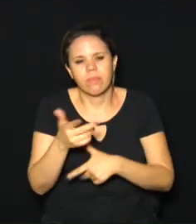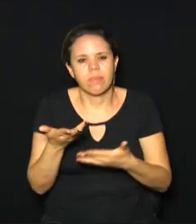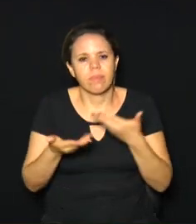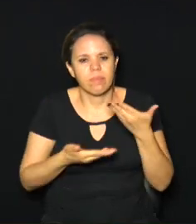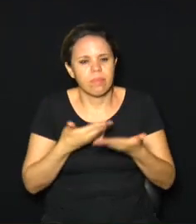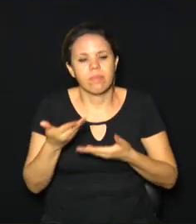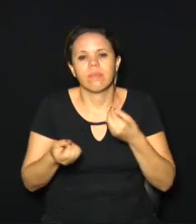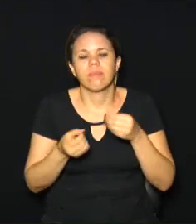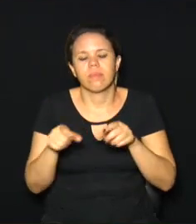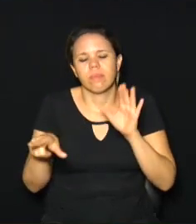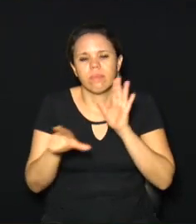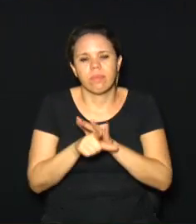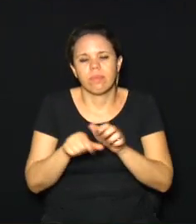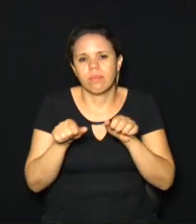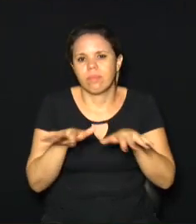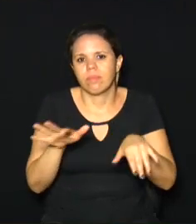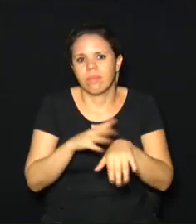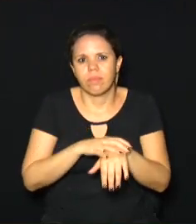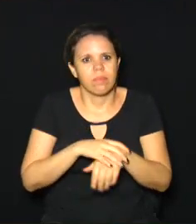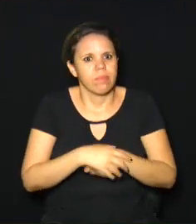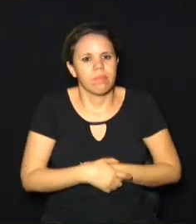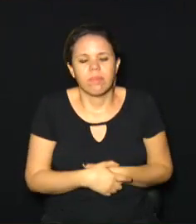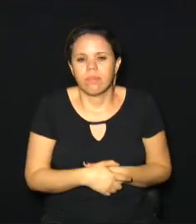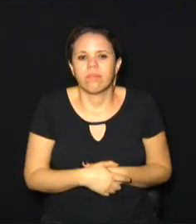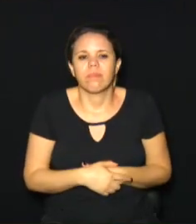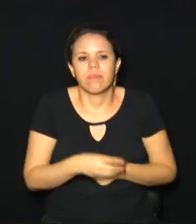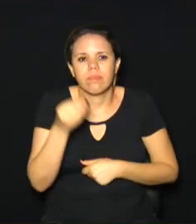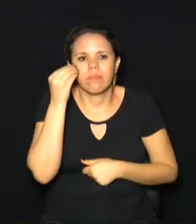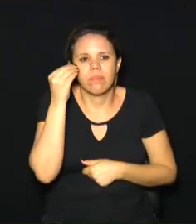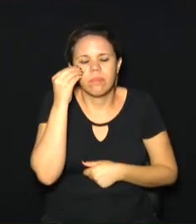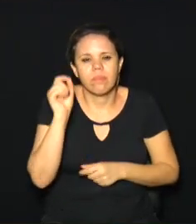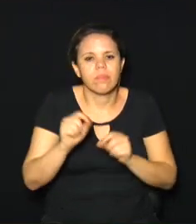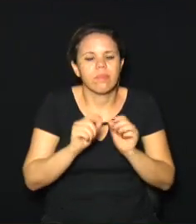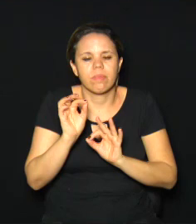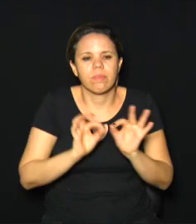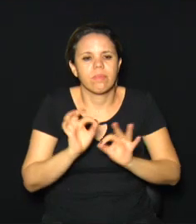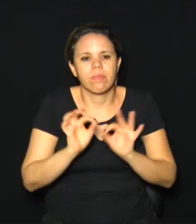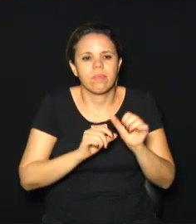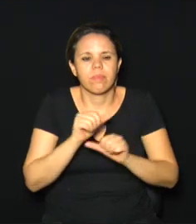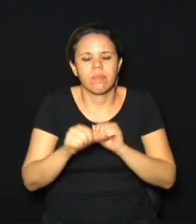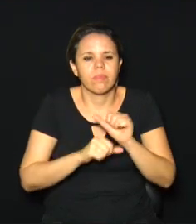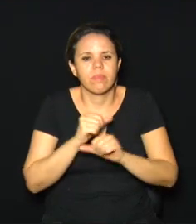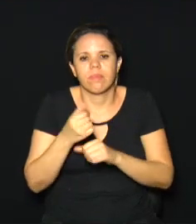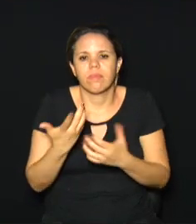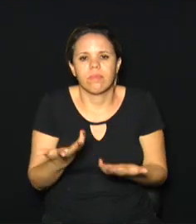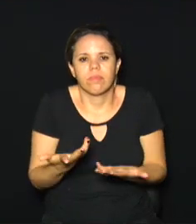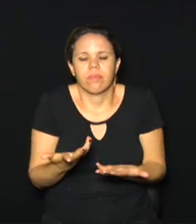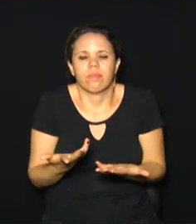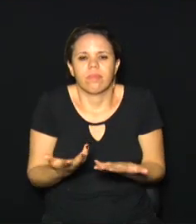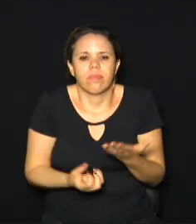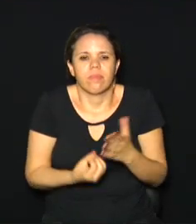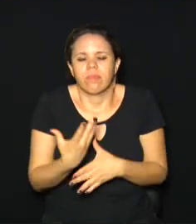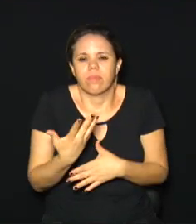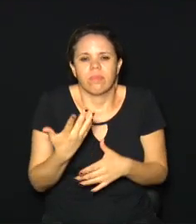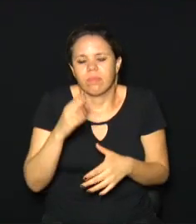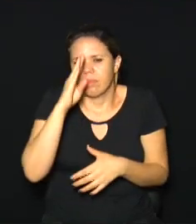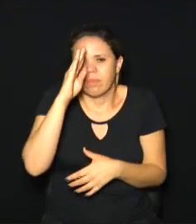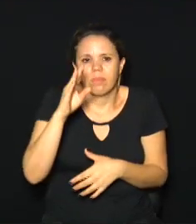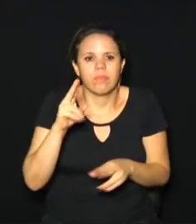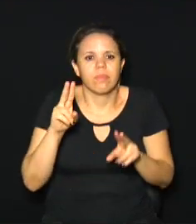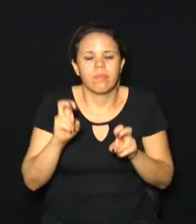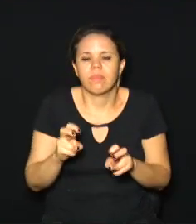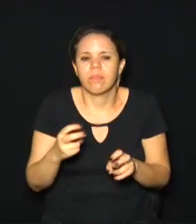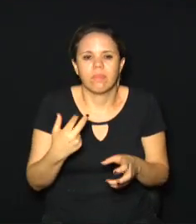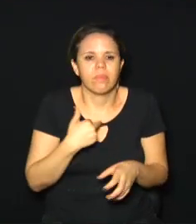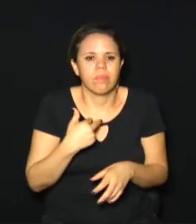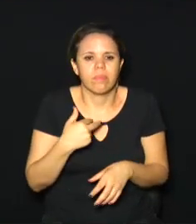da pandemia, né, que tentou aí regulamentar uma situação, né, que está ocorrendo, principalmente questão de não